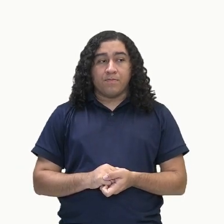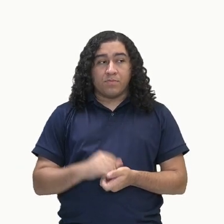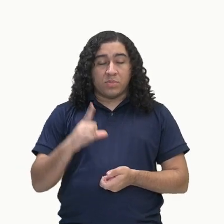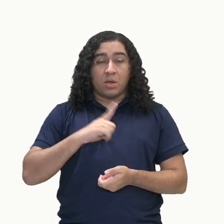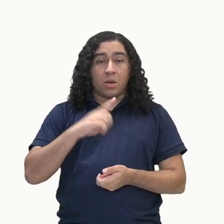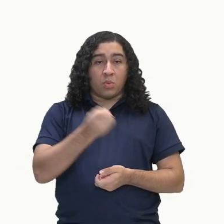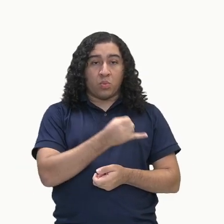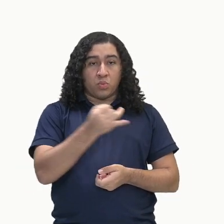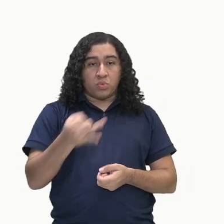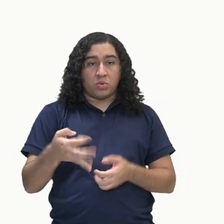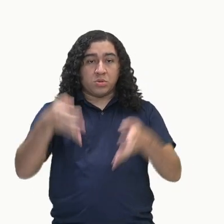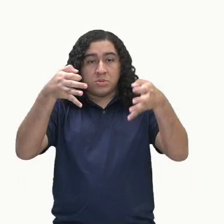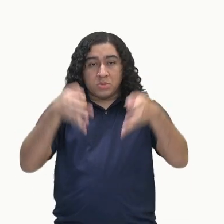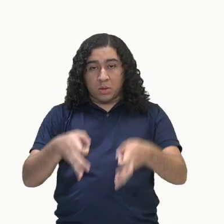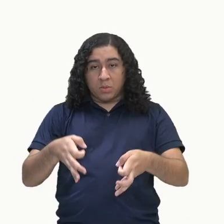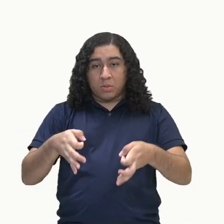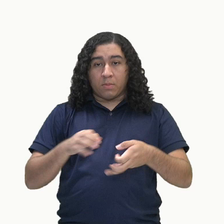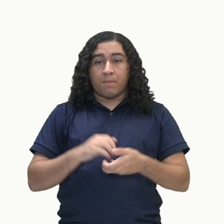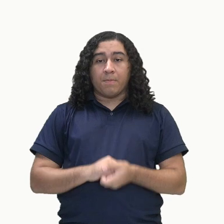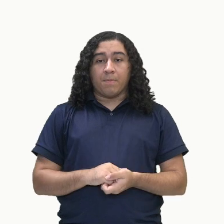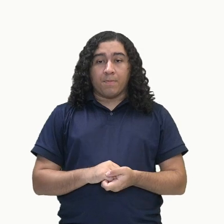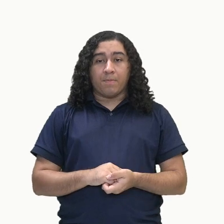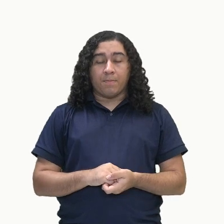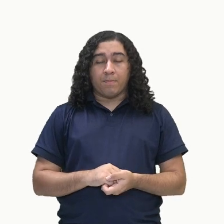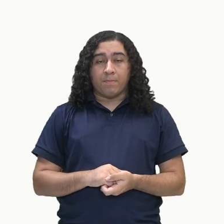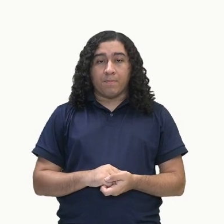seus lados e todos os seus ângulos